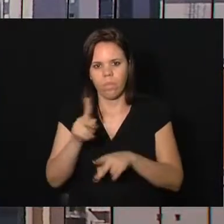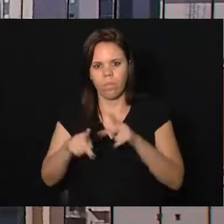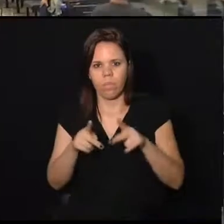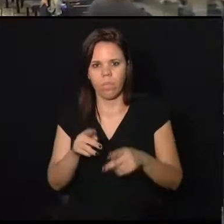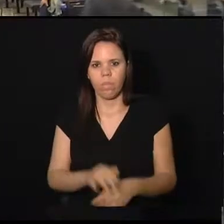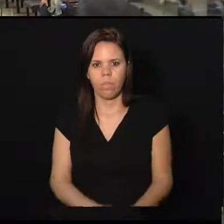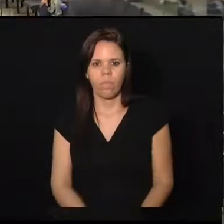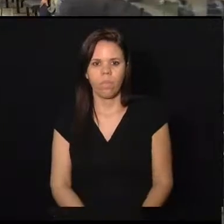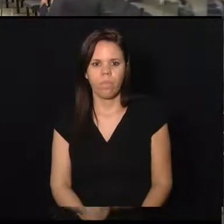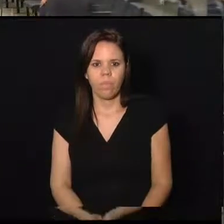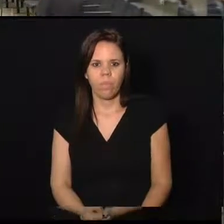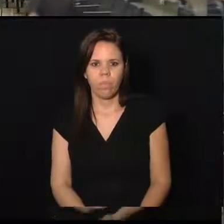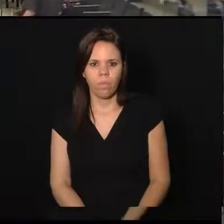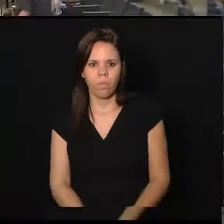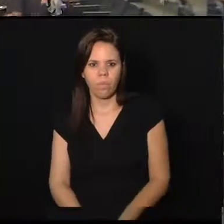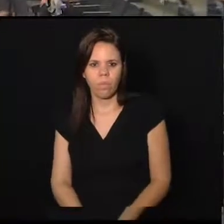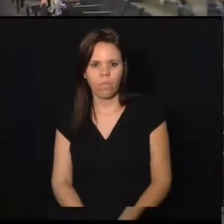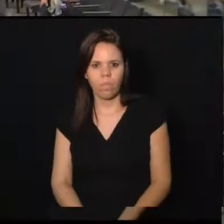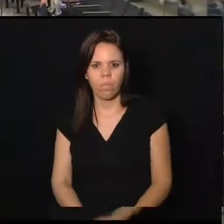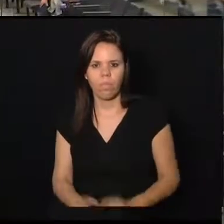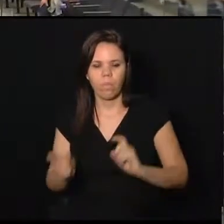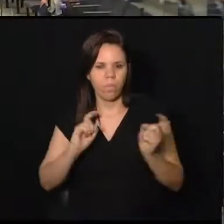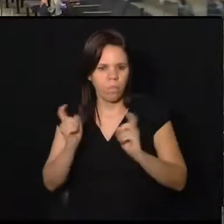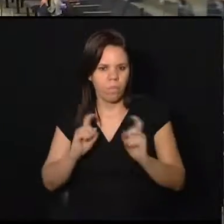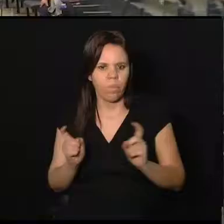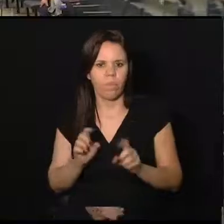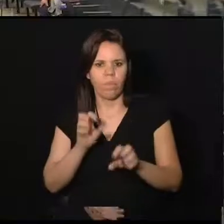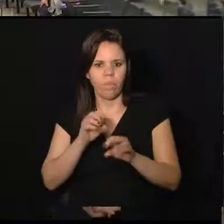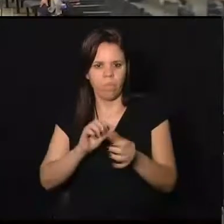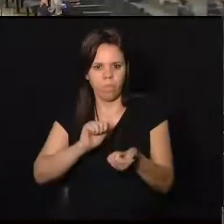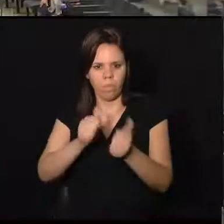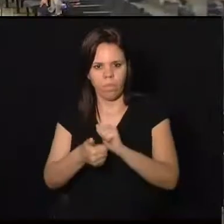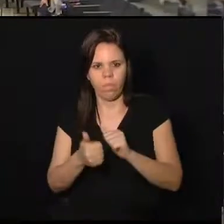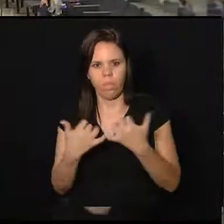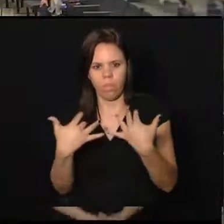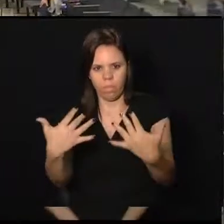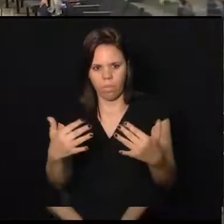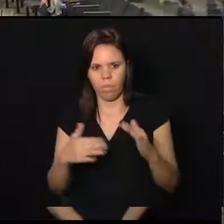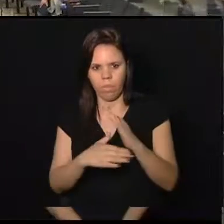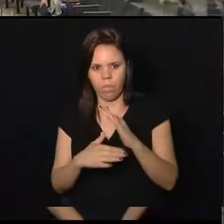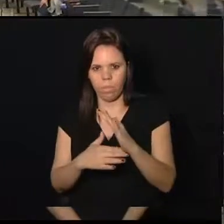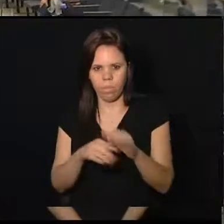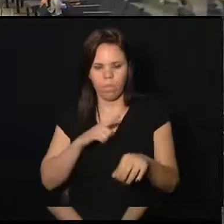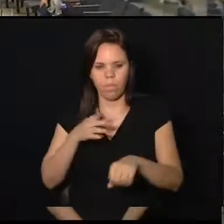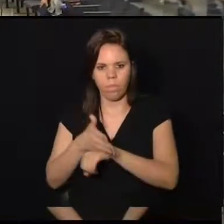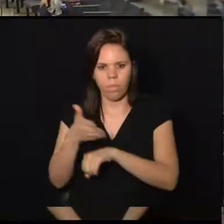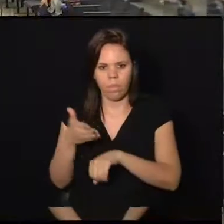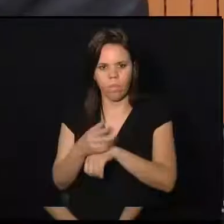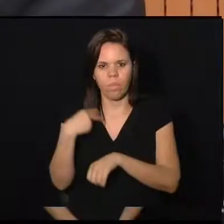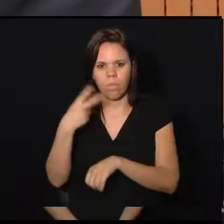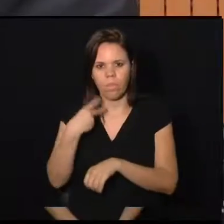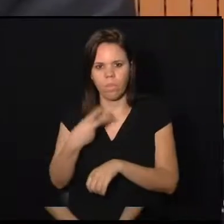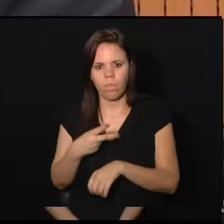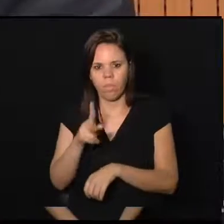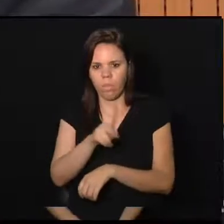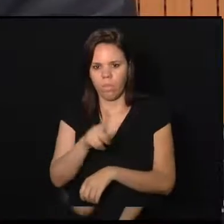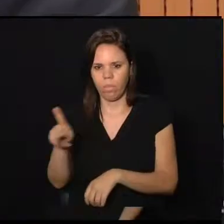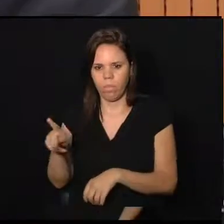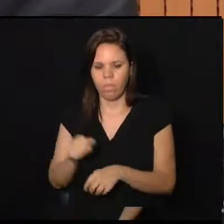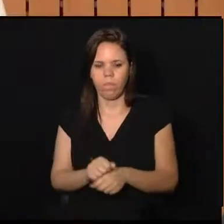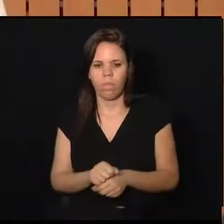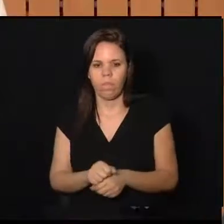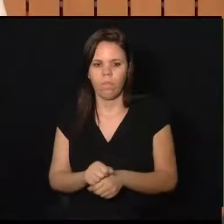população. A reunião da Comissão de Educação e Esporte aconteceu no plenário da Câmara e contou com a participação dos vereadores Professor